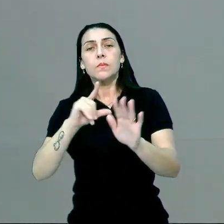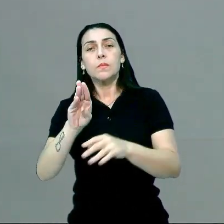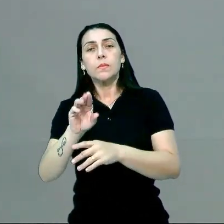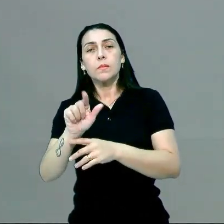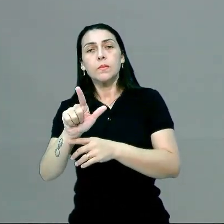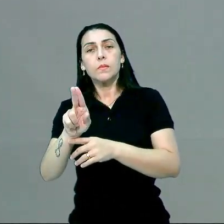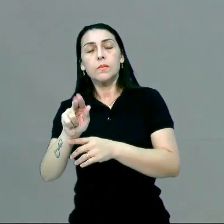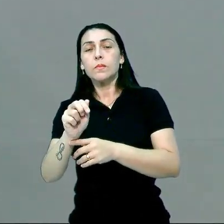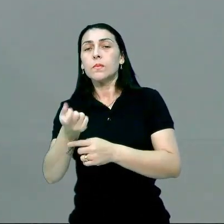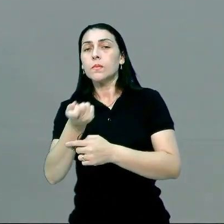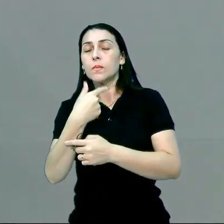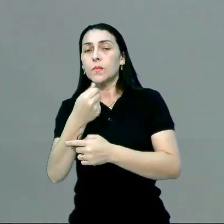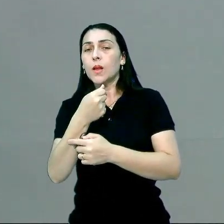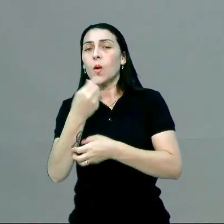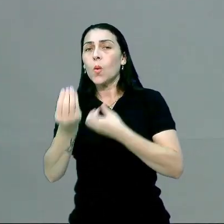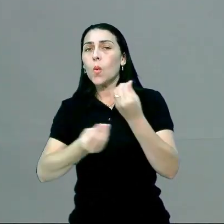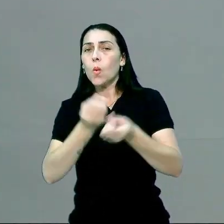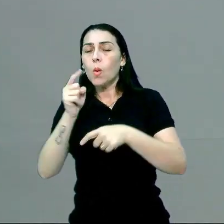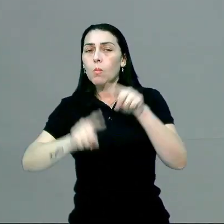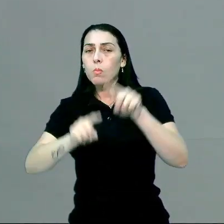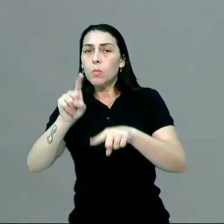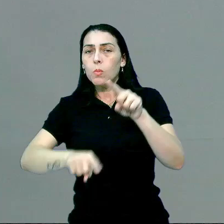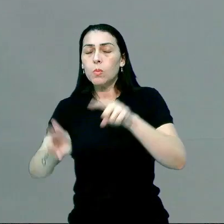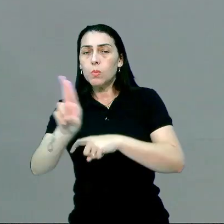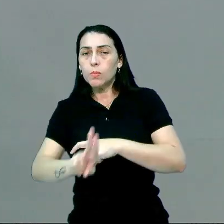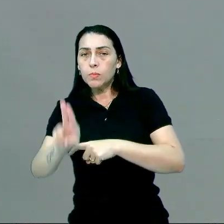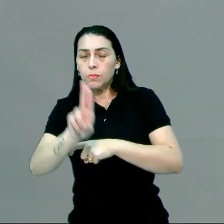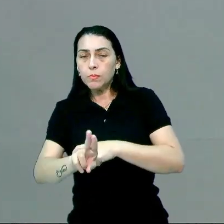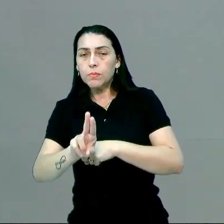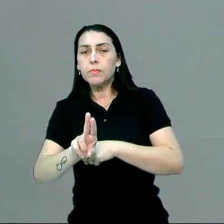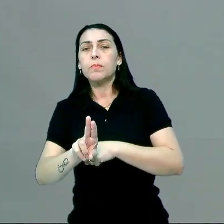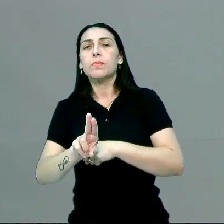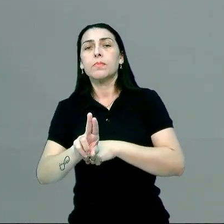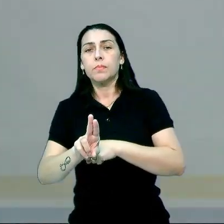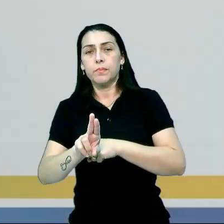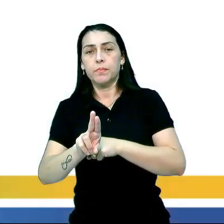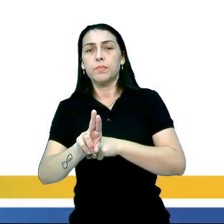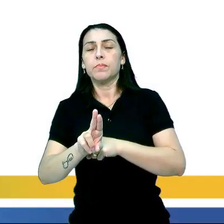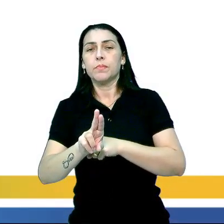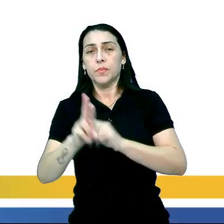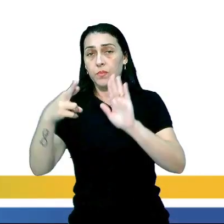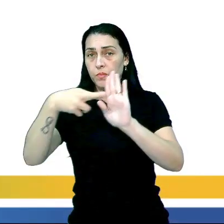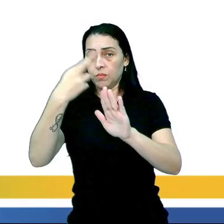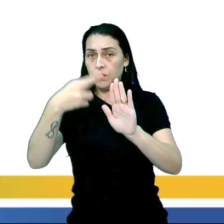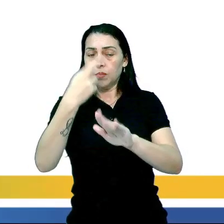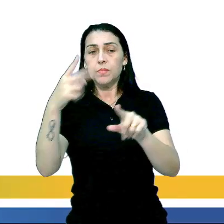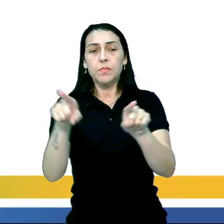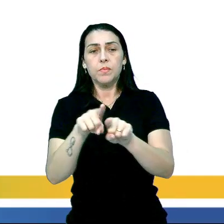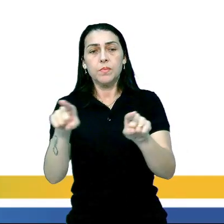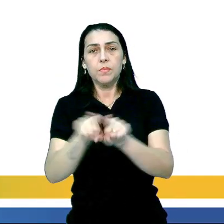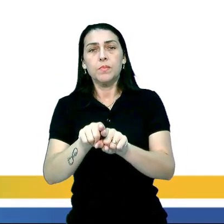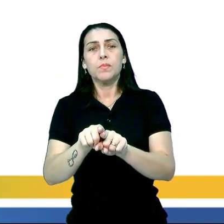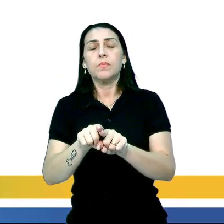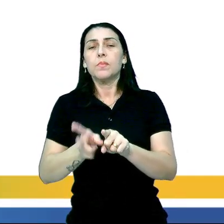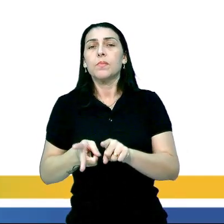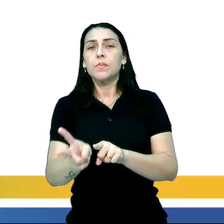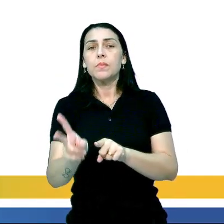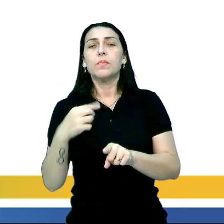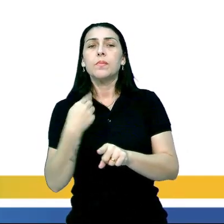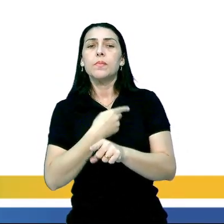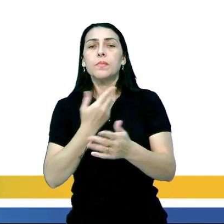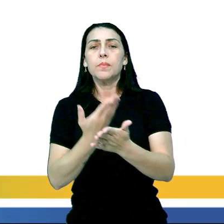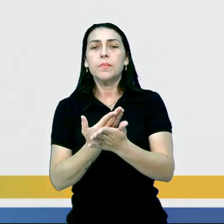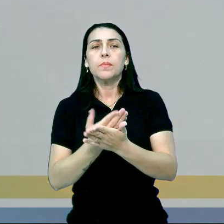de remédio, os manuais de instruções e os regulamentos. Então vamos dar continuidade à